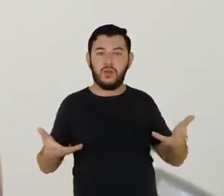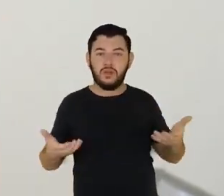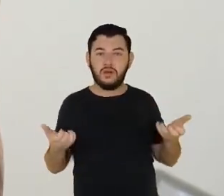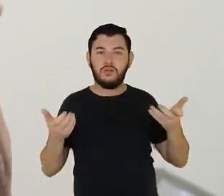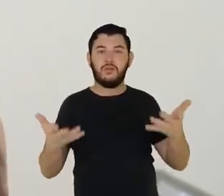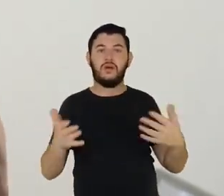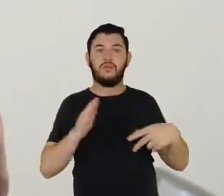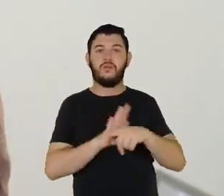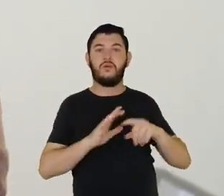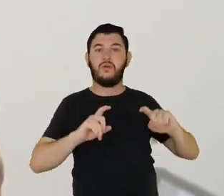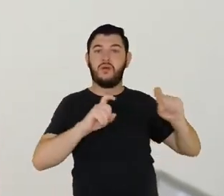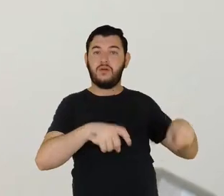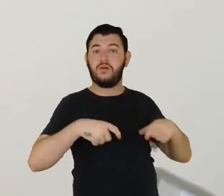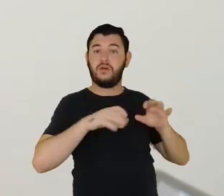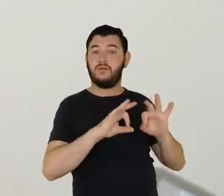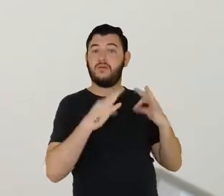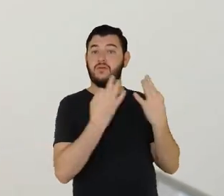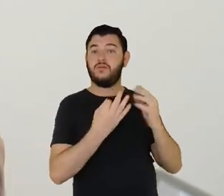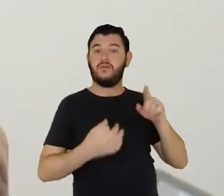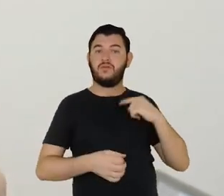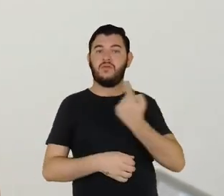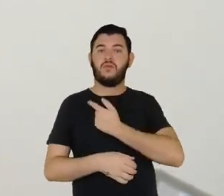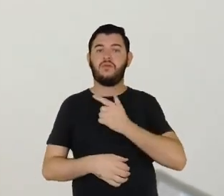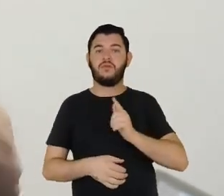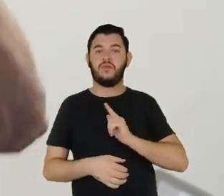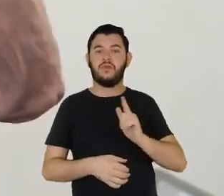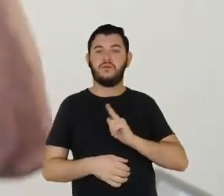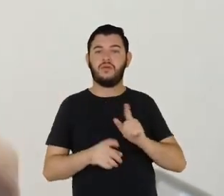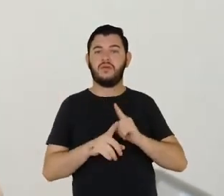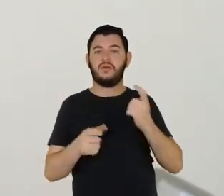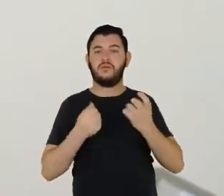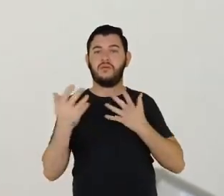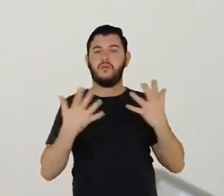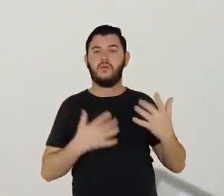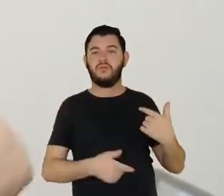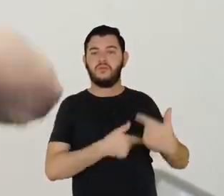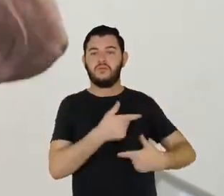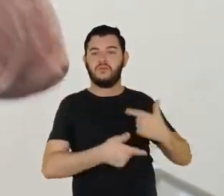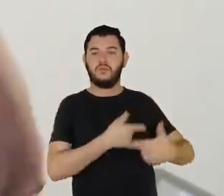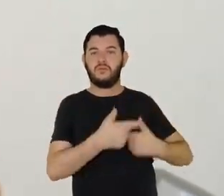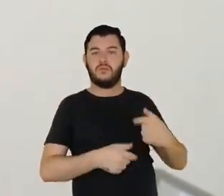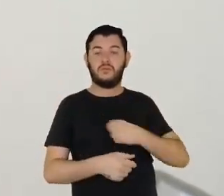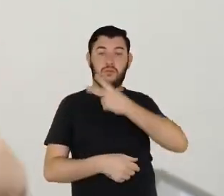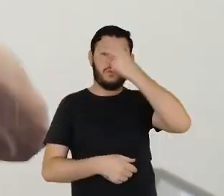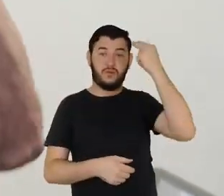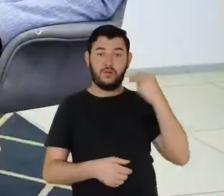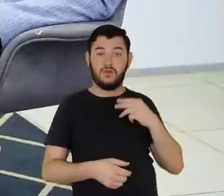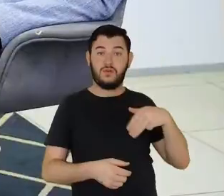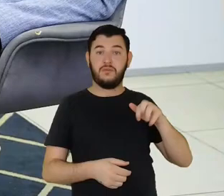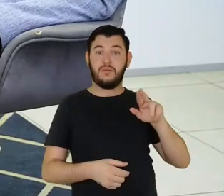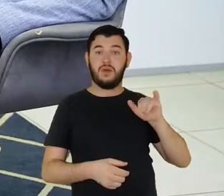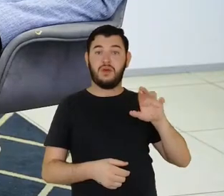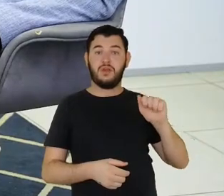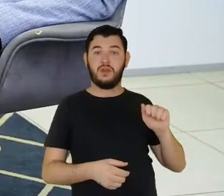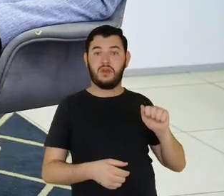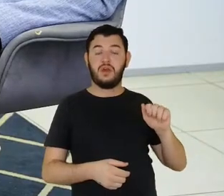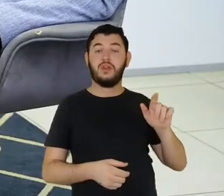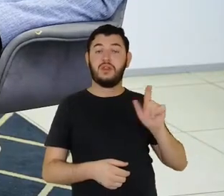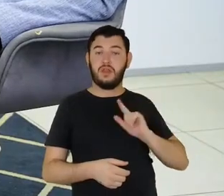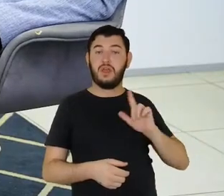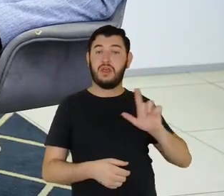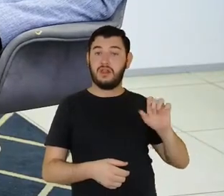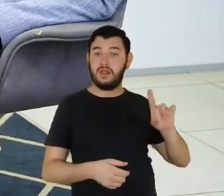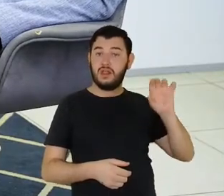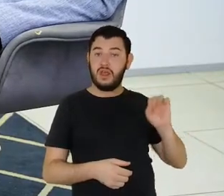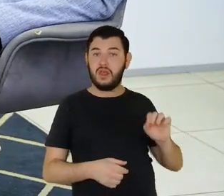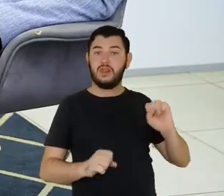essa a Prefeitura de Maricá tem lado, é uma prefeitura do PT. Nós somos socialistas, cristãos, alguns são comunistas, outros